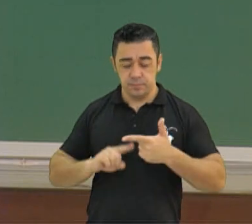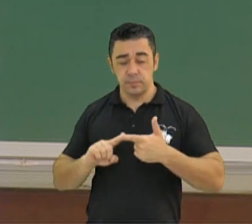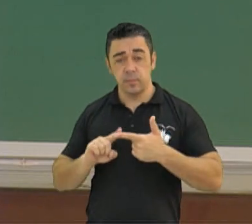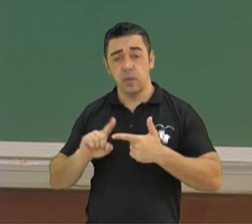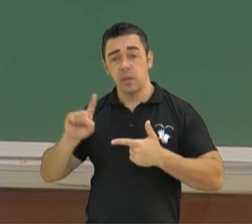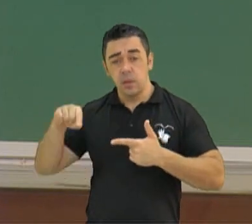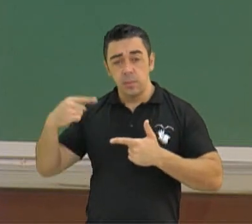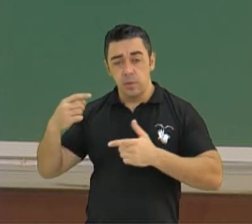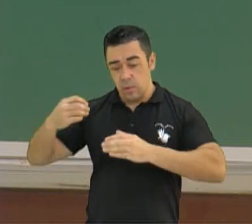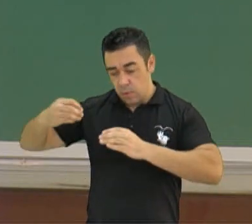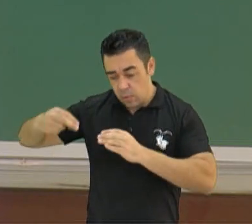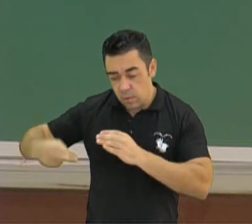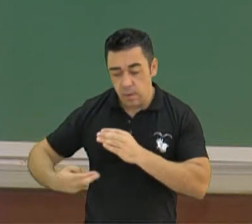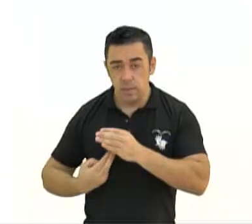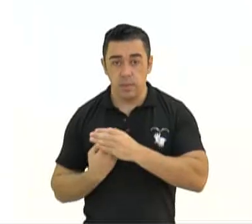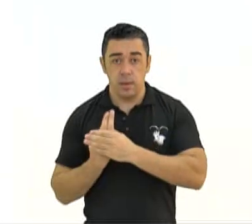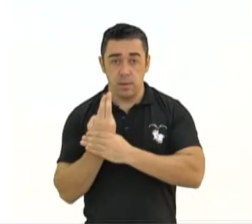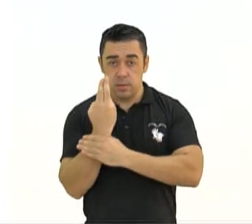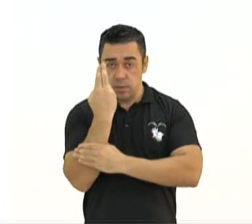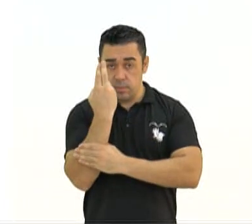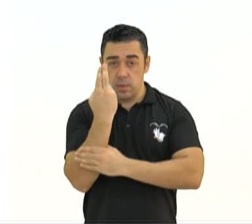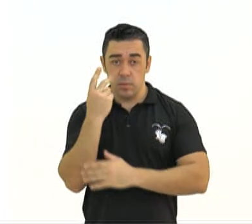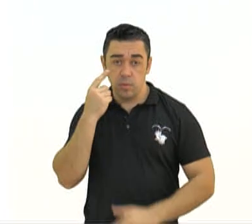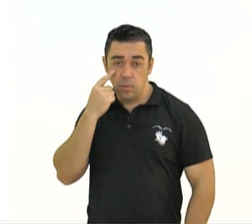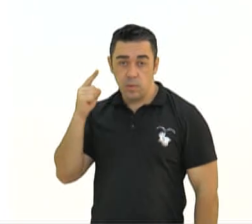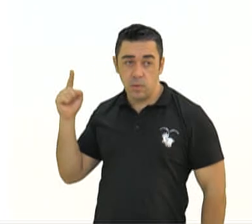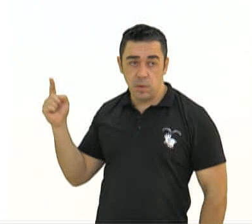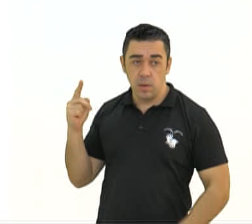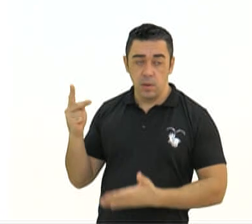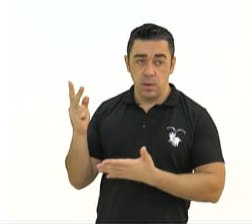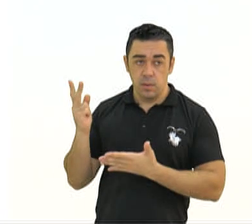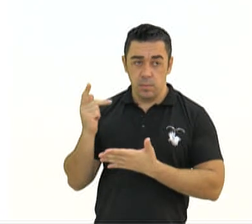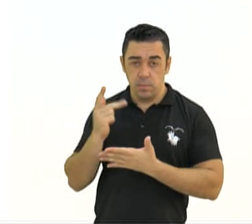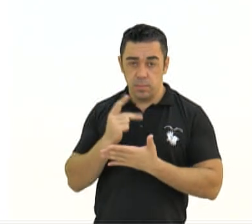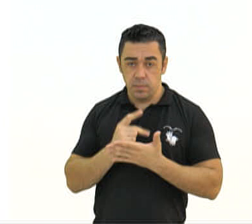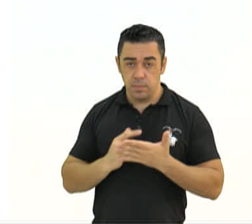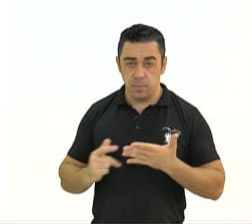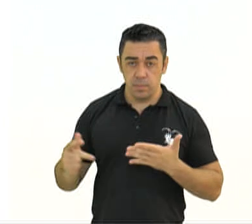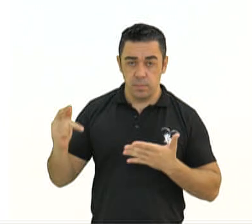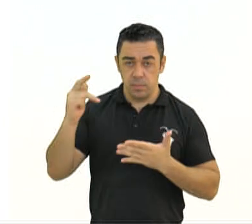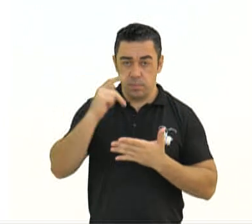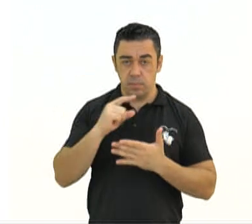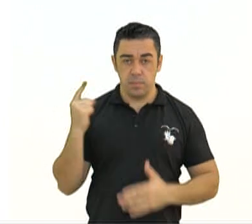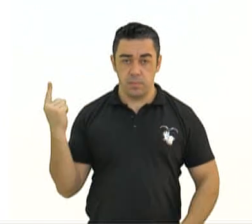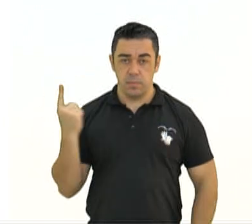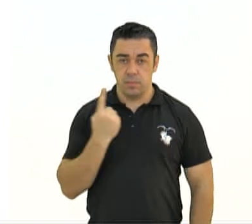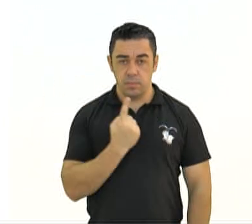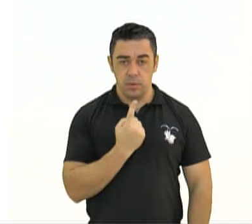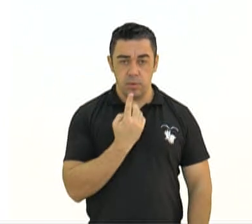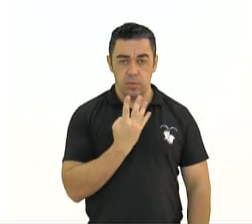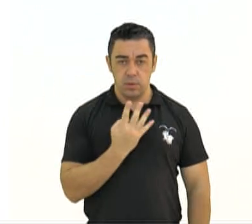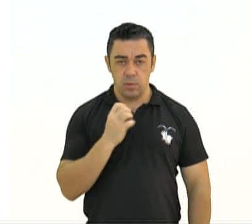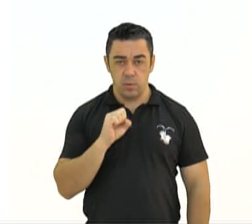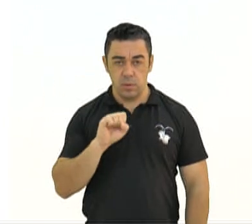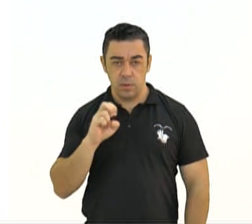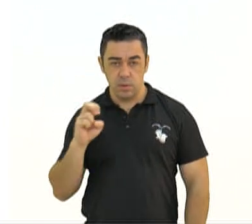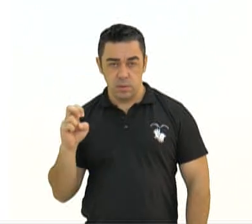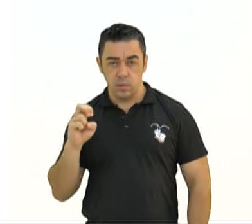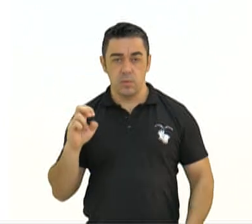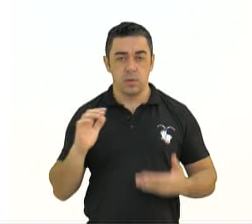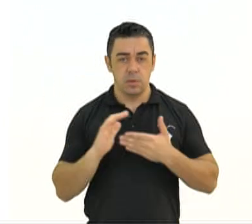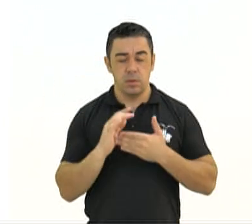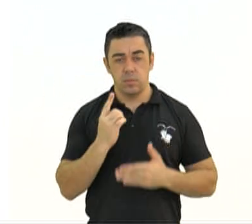Renascimento, trago aqui uma pintura, O Nascimento de Vênus, de Sandro Botticelli, de 1485 a